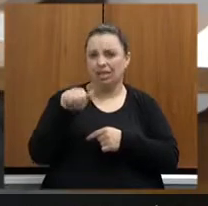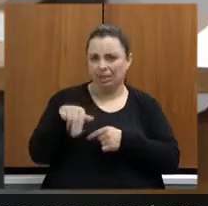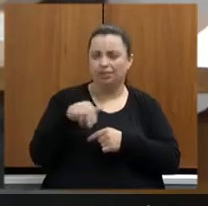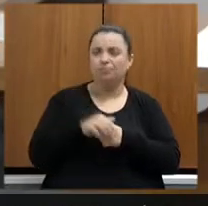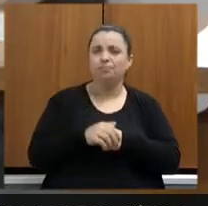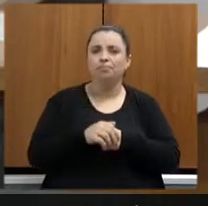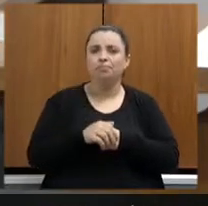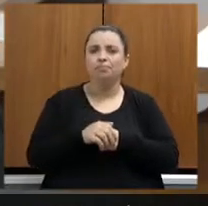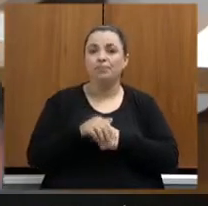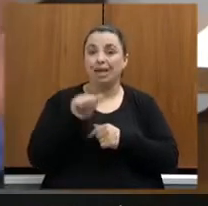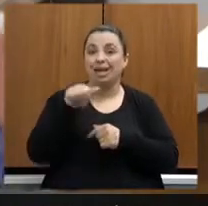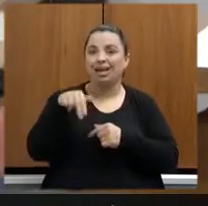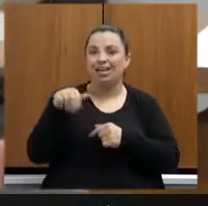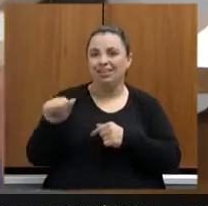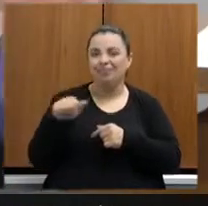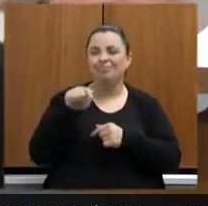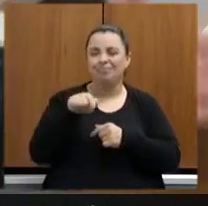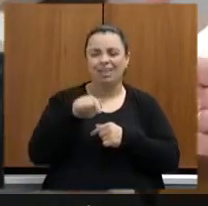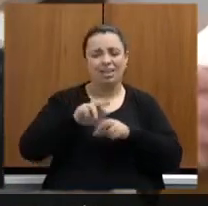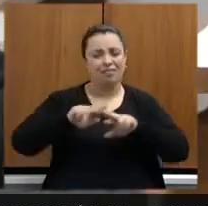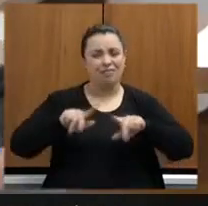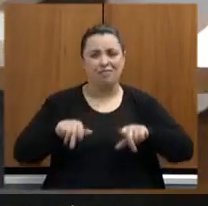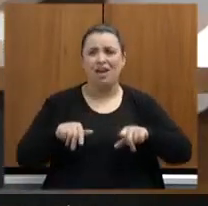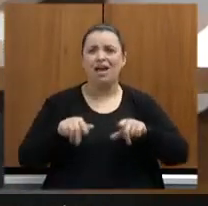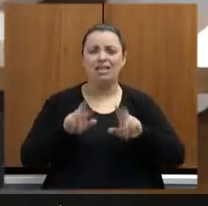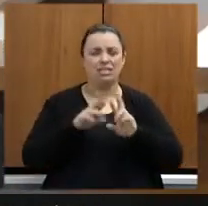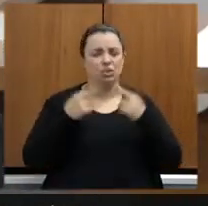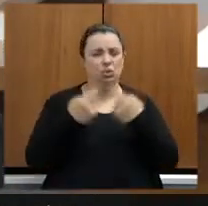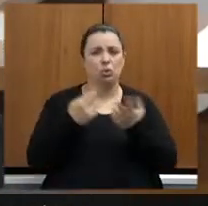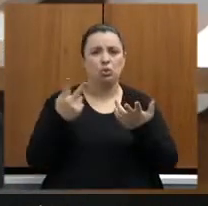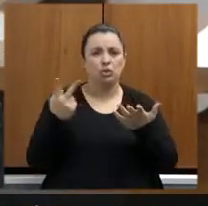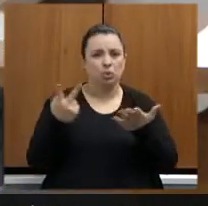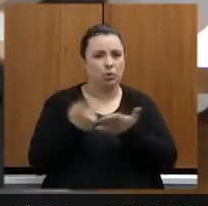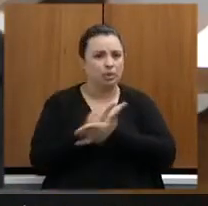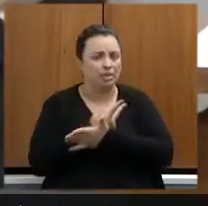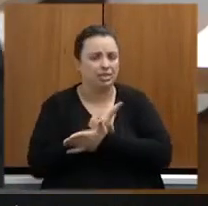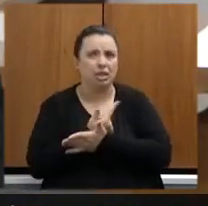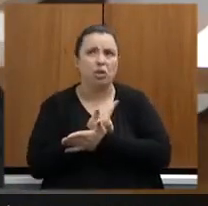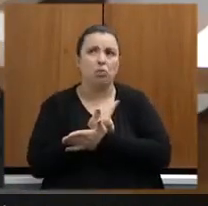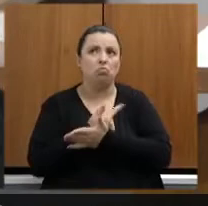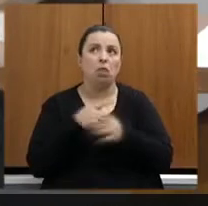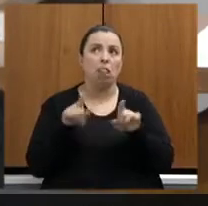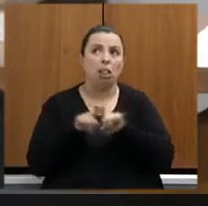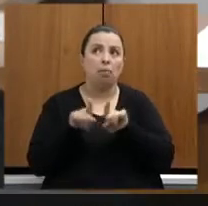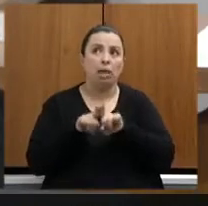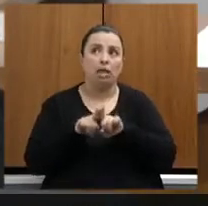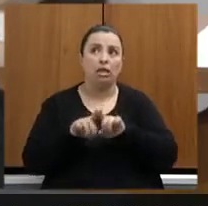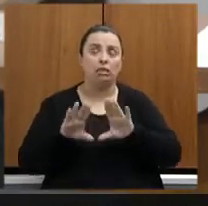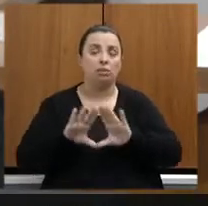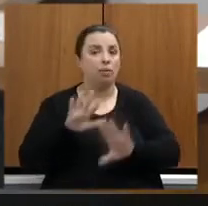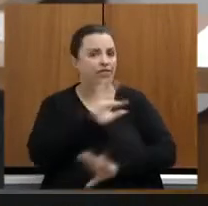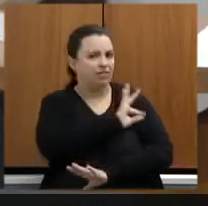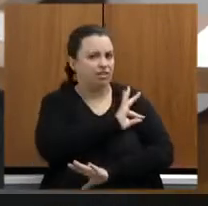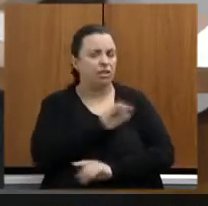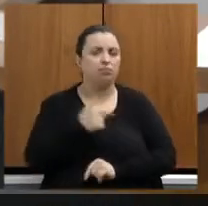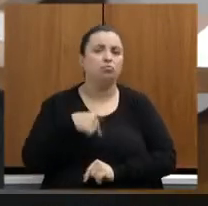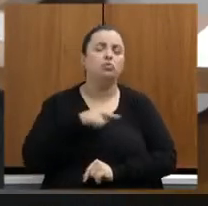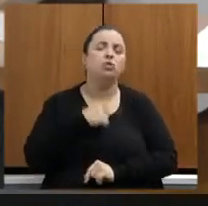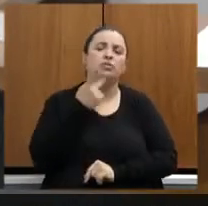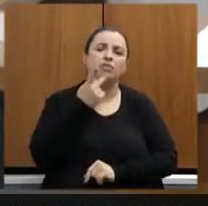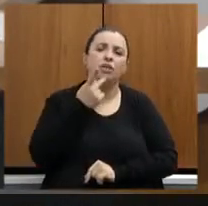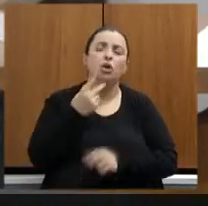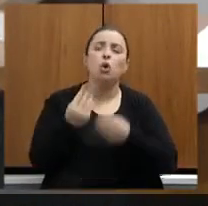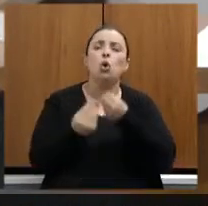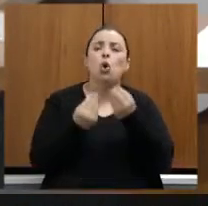em diversas reuniões que fizemos até de ser mulher fiscaliza falamos aqui sobre a consome aquelas